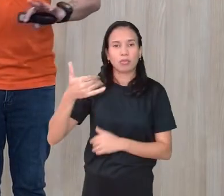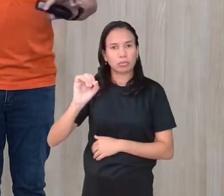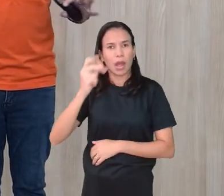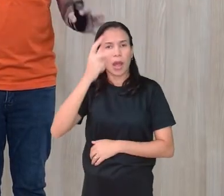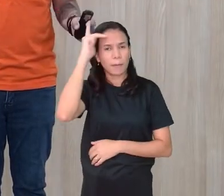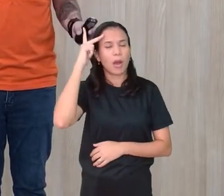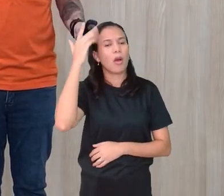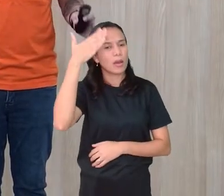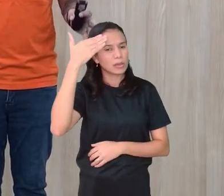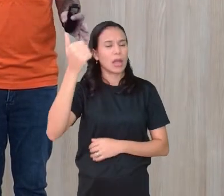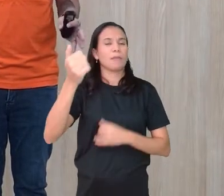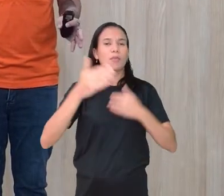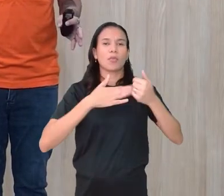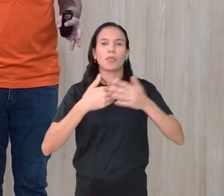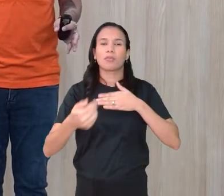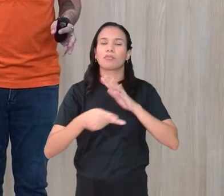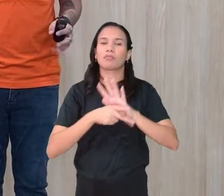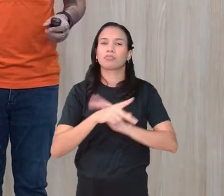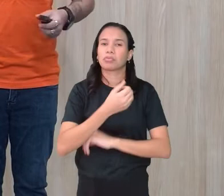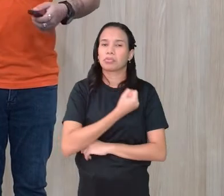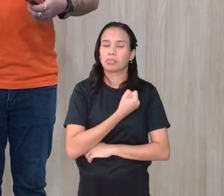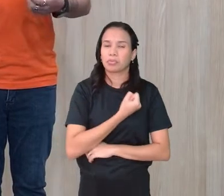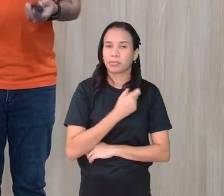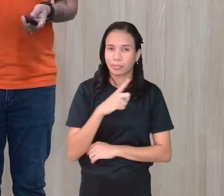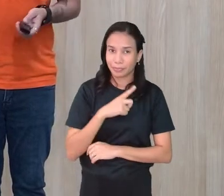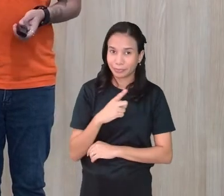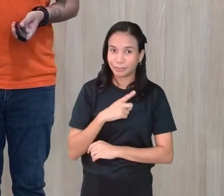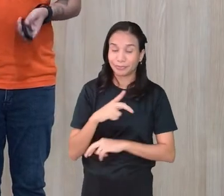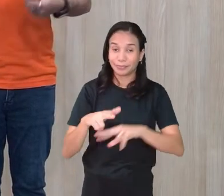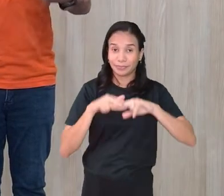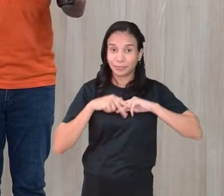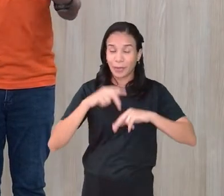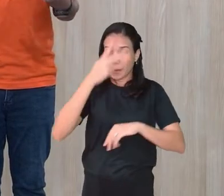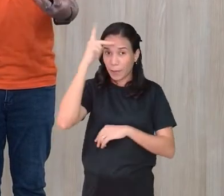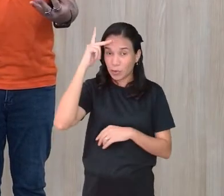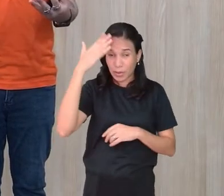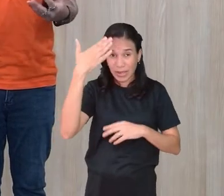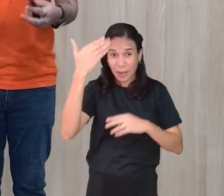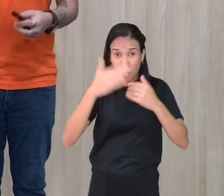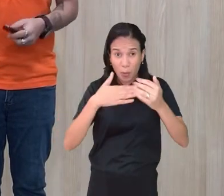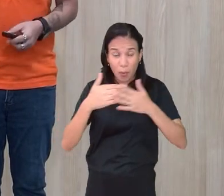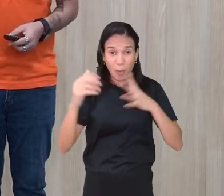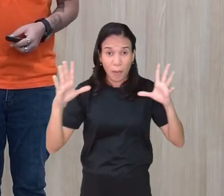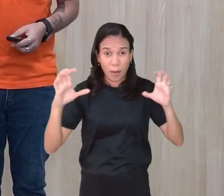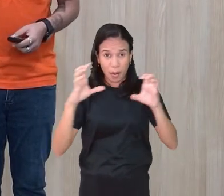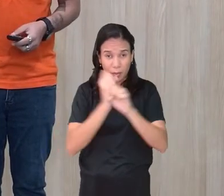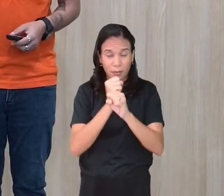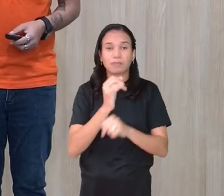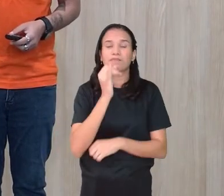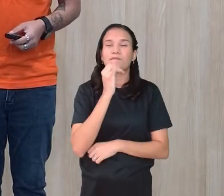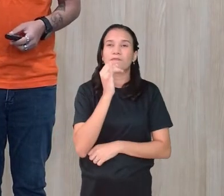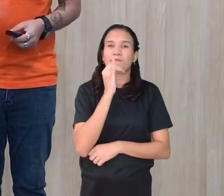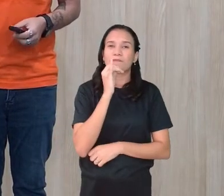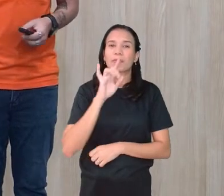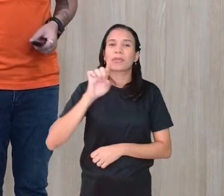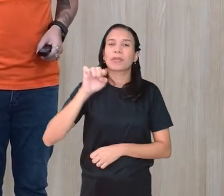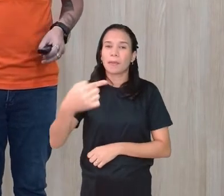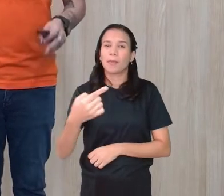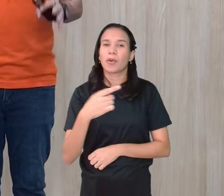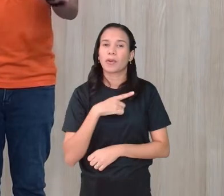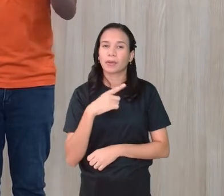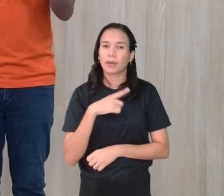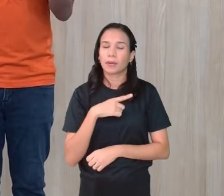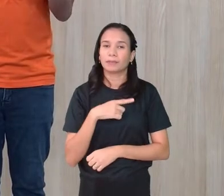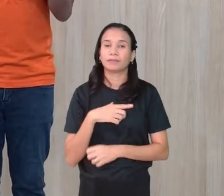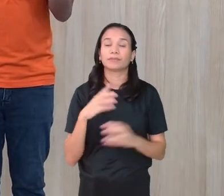sabe qualquer tabuada, certo? E você, quando diz que sabe qualquer tabuada, eu vou dar um exemplo daqui a pouco, tá bom?